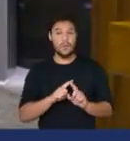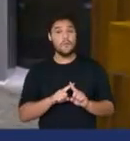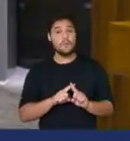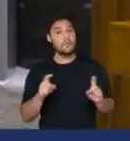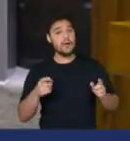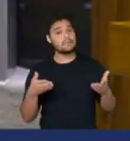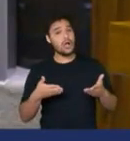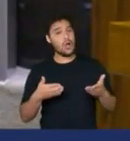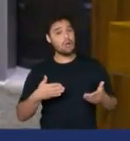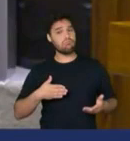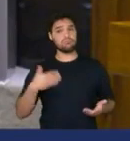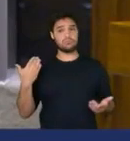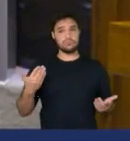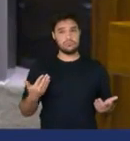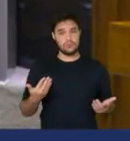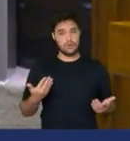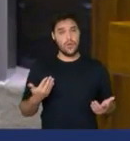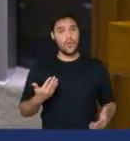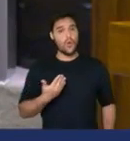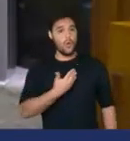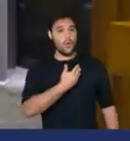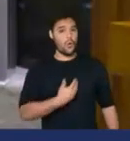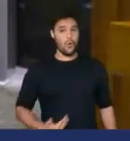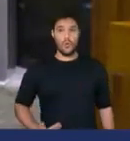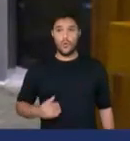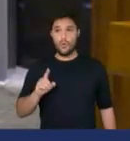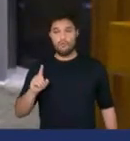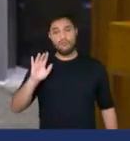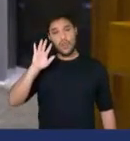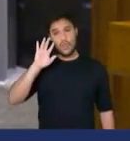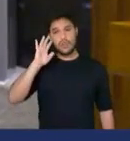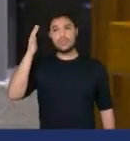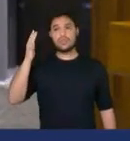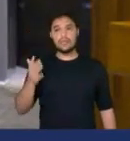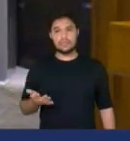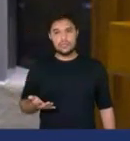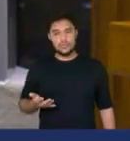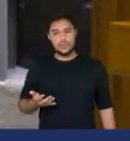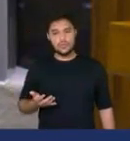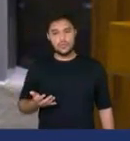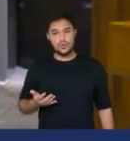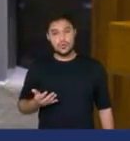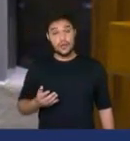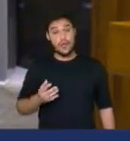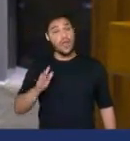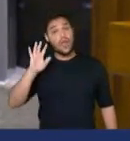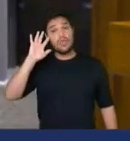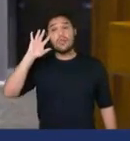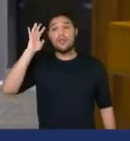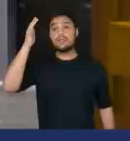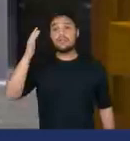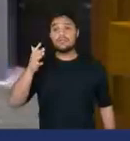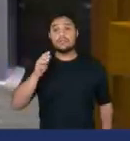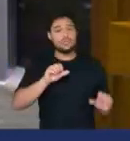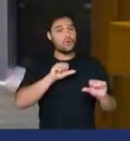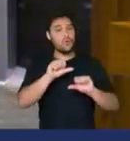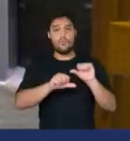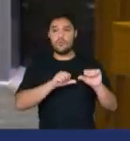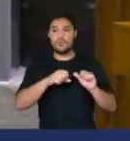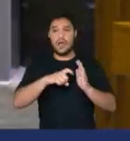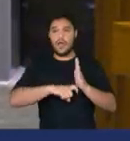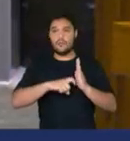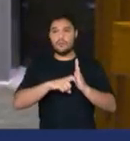agora, repentinamente, o governo decide fazer essa decisão de